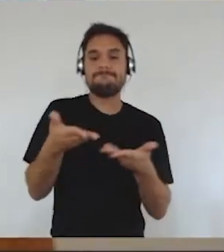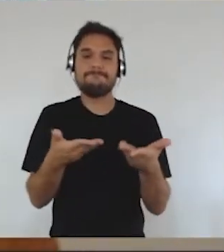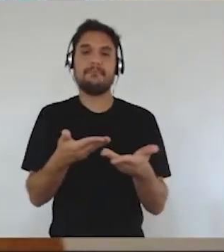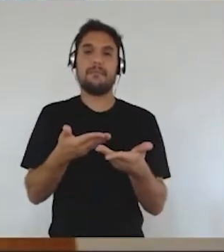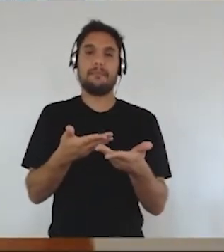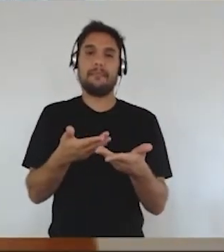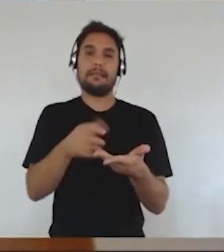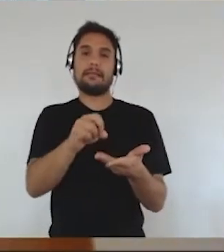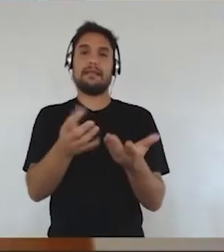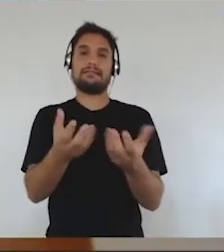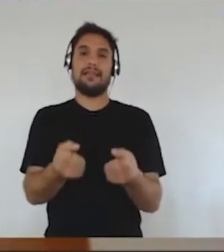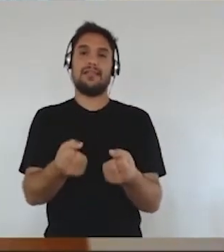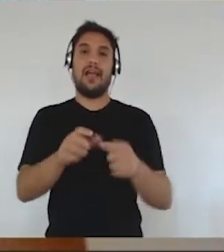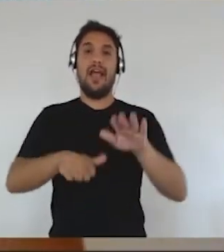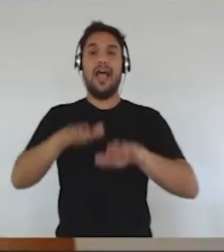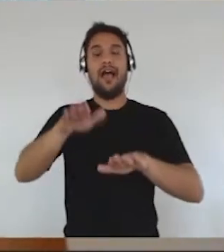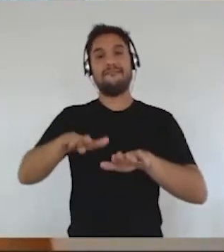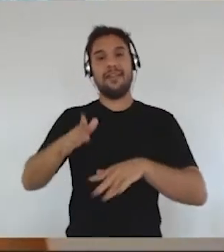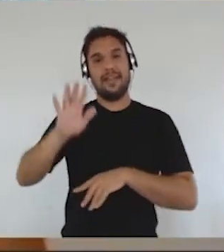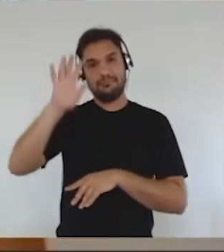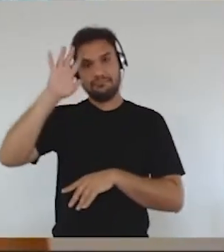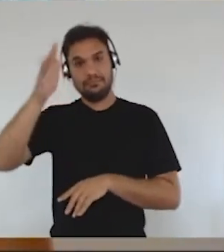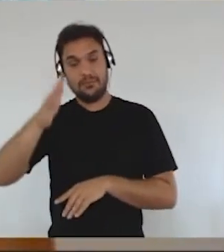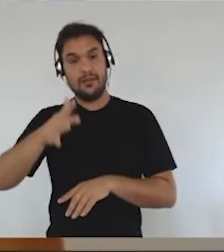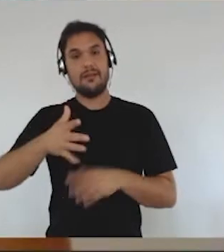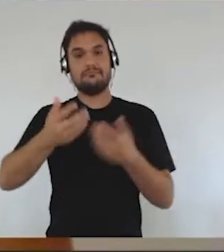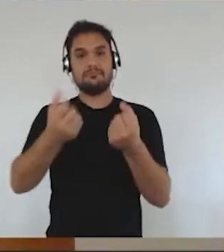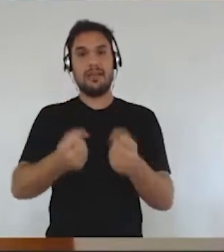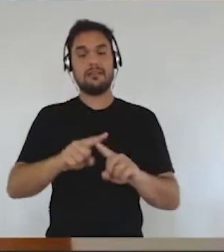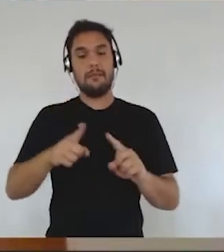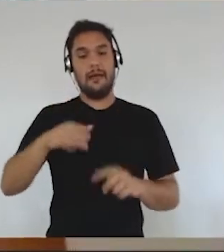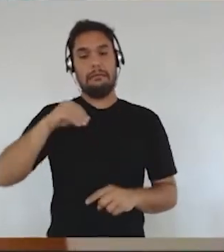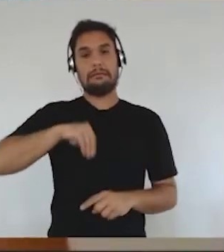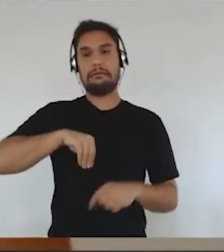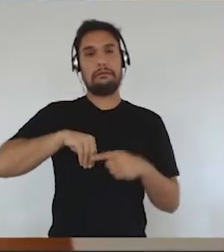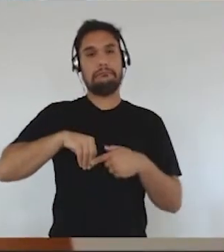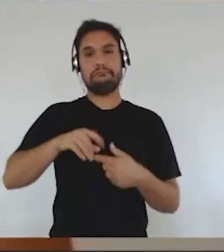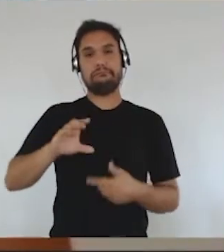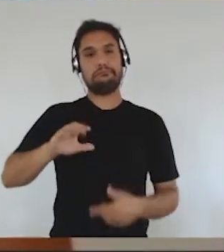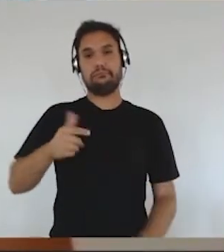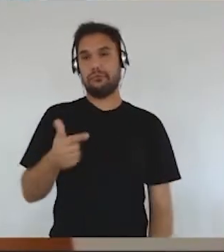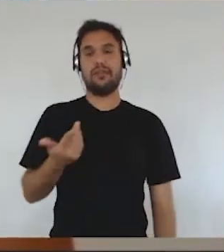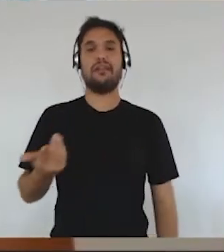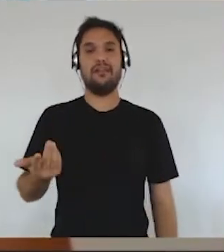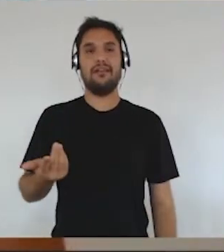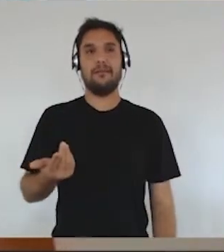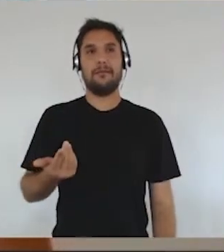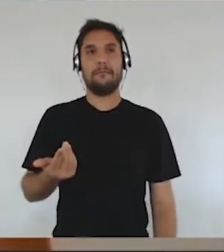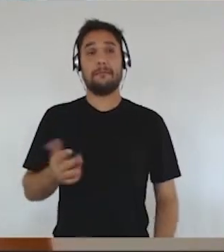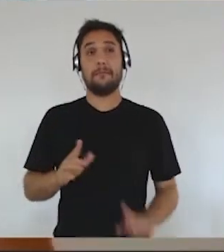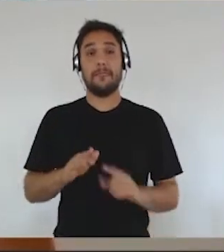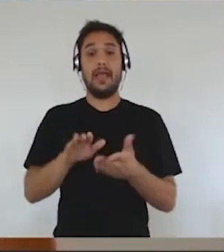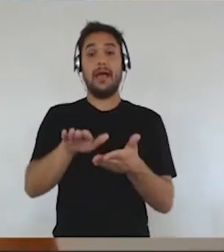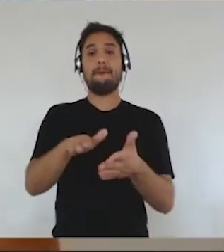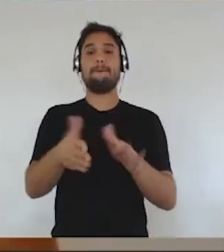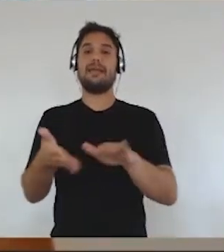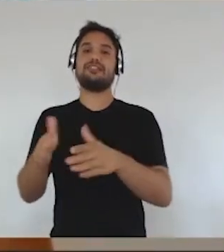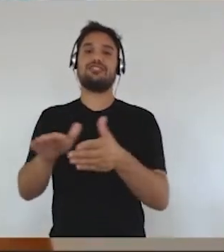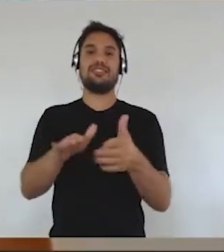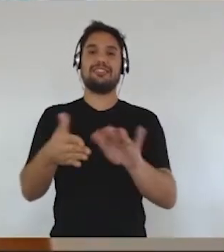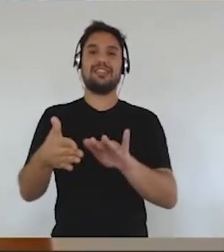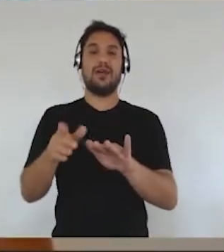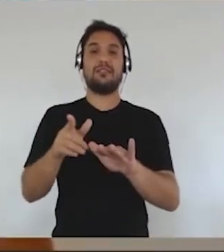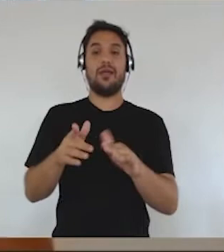sabemos, muitas vezes a gente ganha na sentença, mas não leva no bolso. É o ganha, mas não leva. É o ganha e perde. E na mediação, a gente